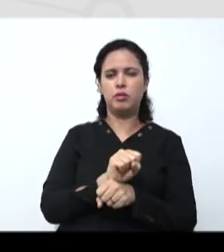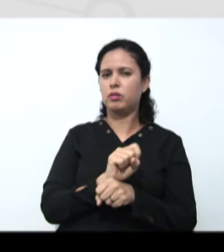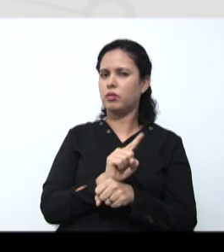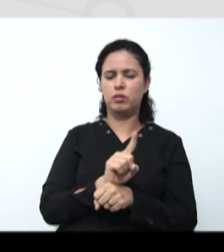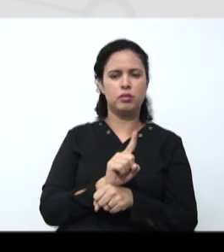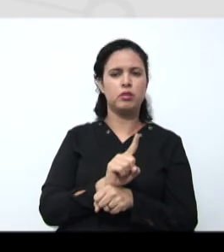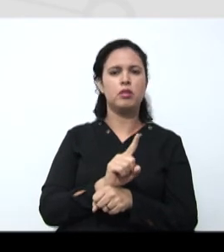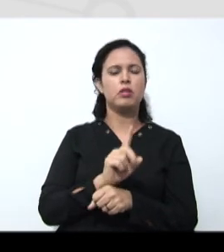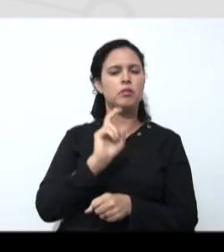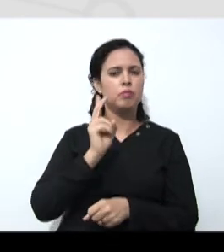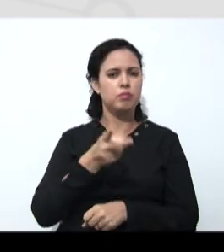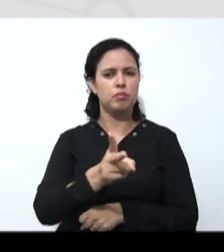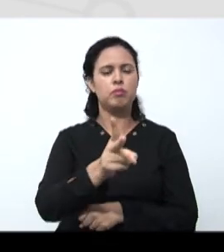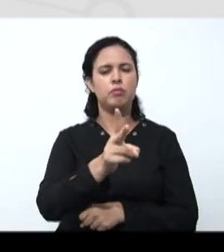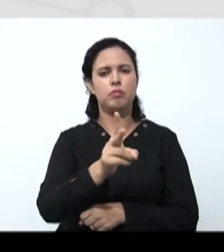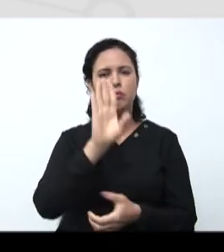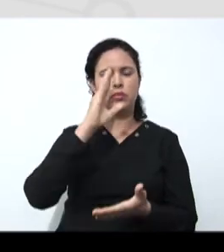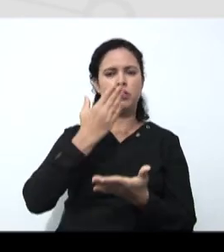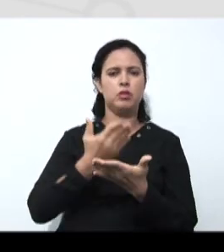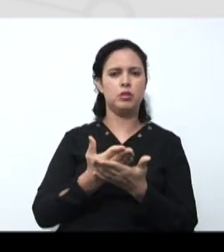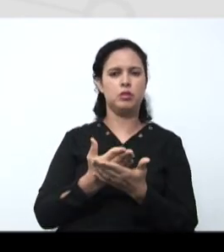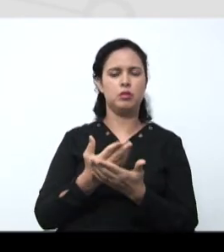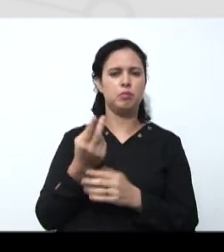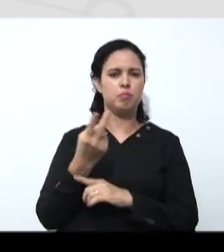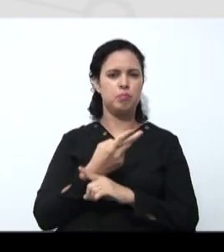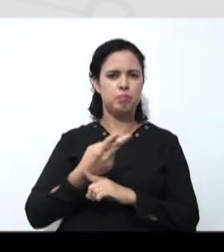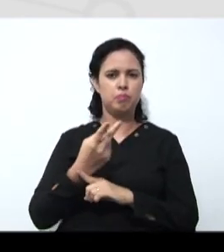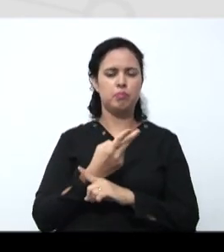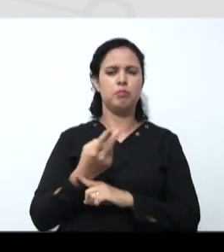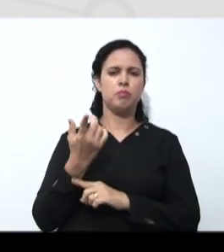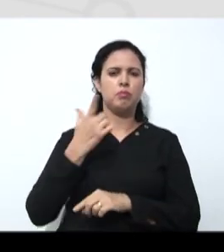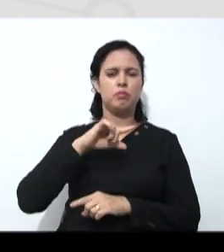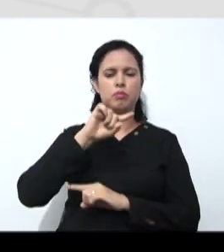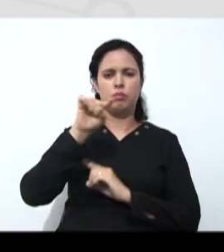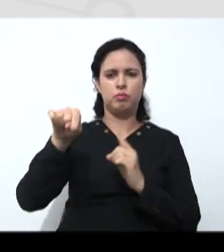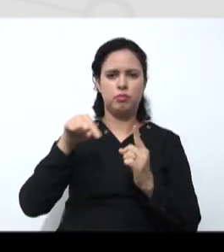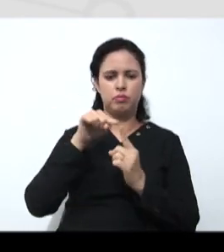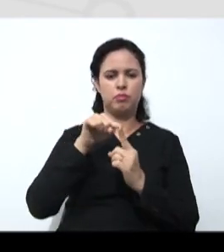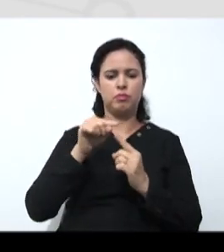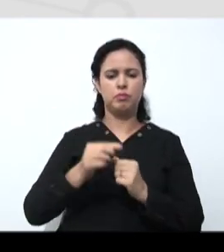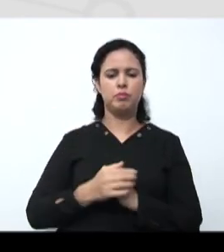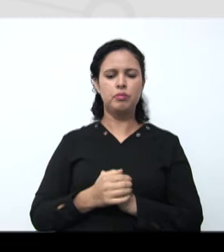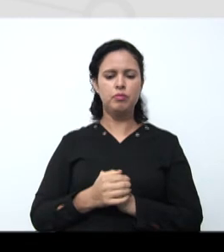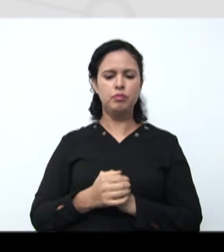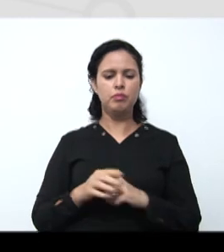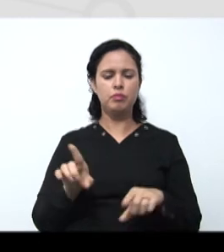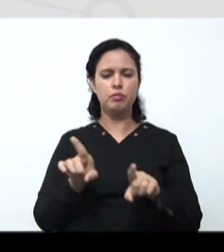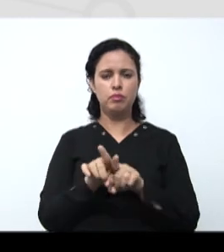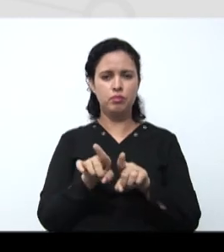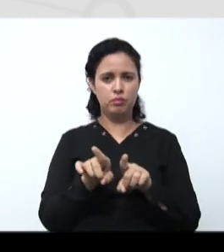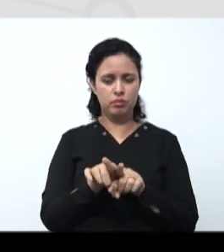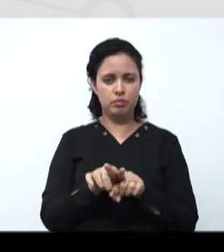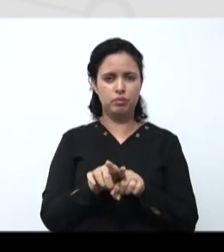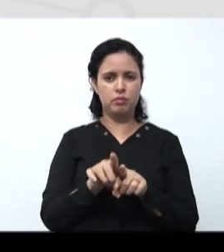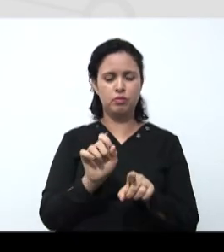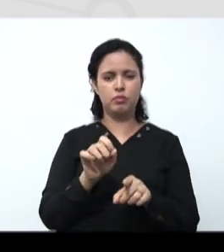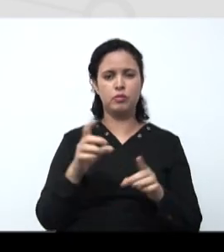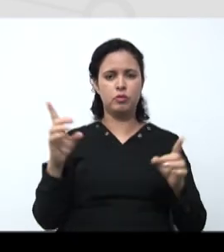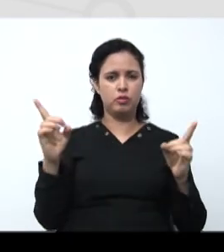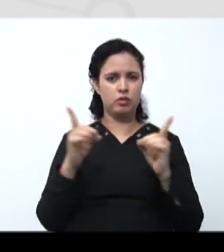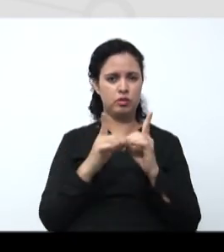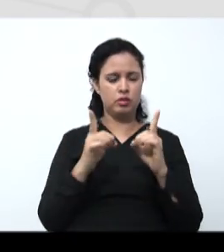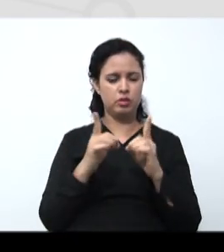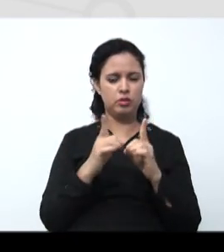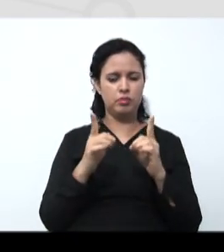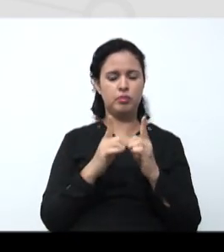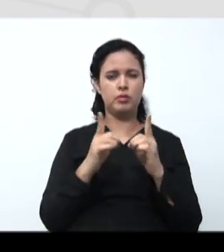você quer e ir até atrás dos seus objetivos. E também o dinamismo,